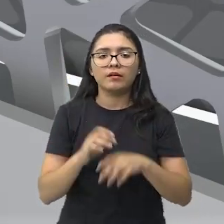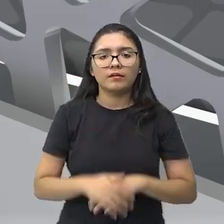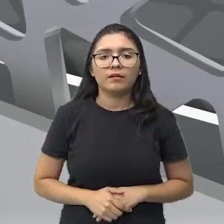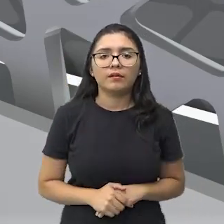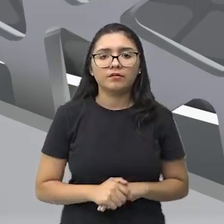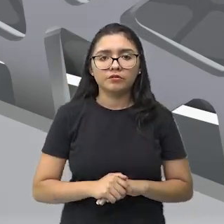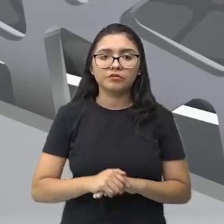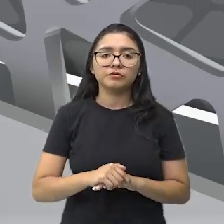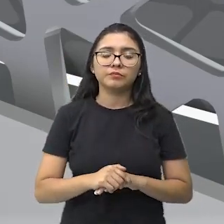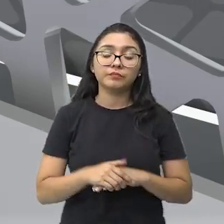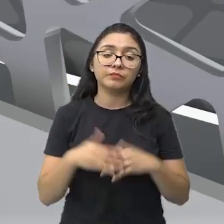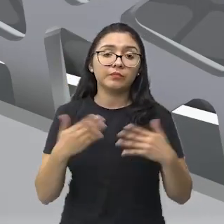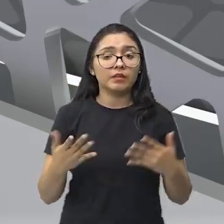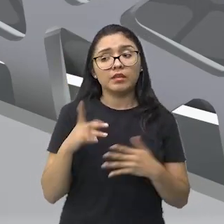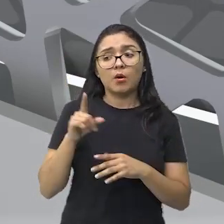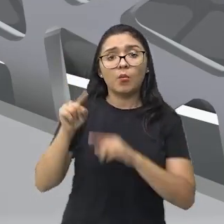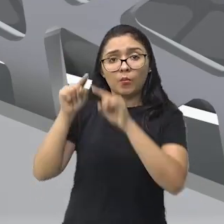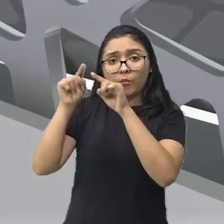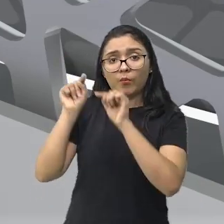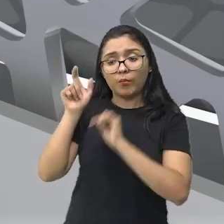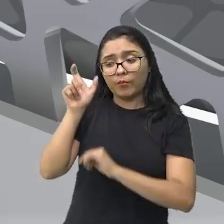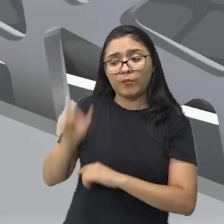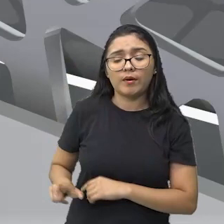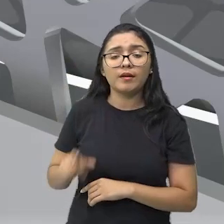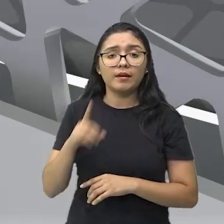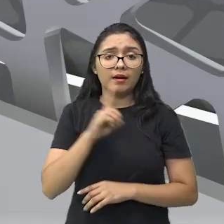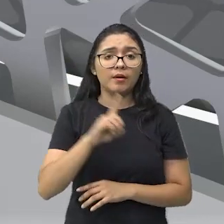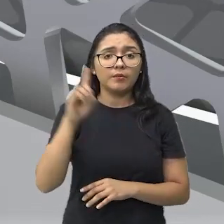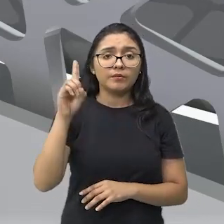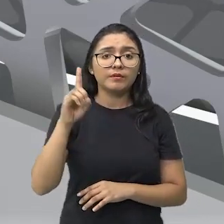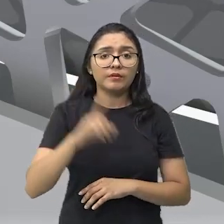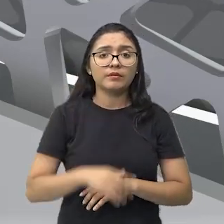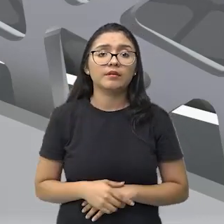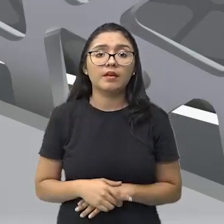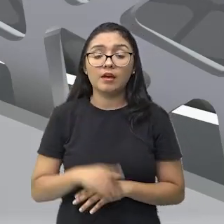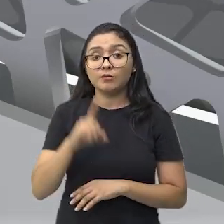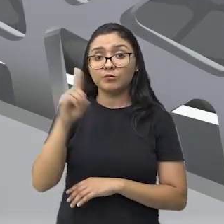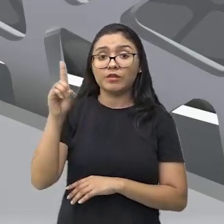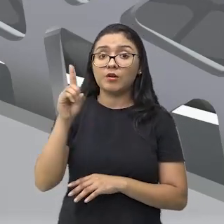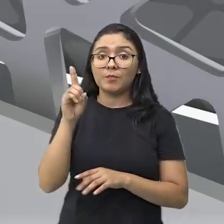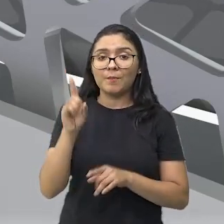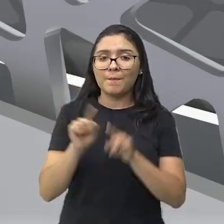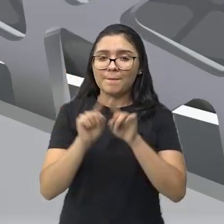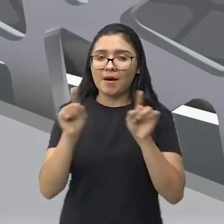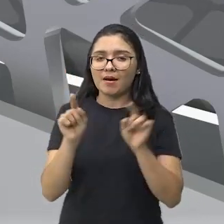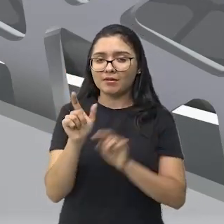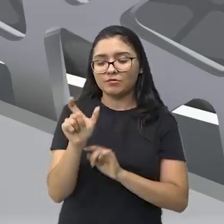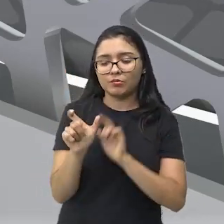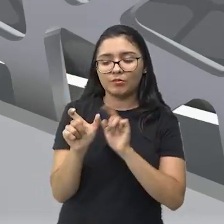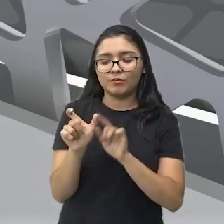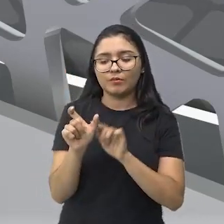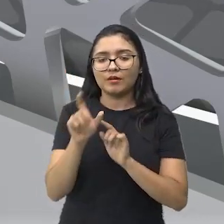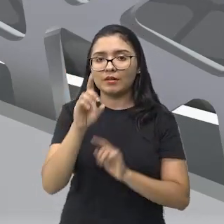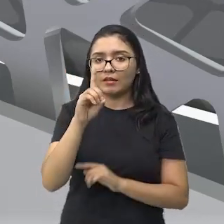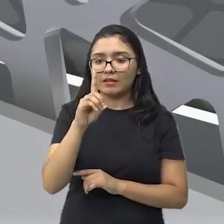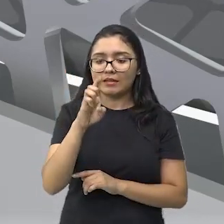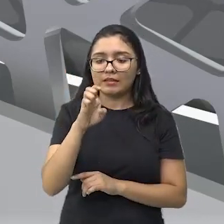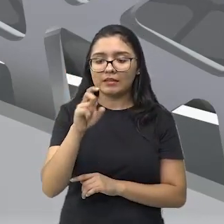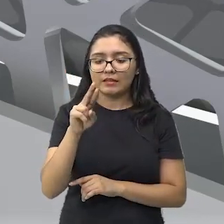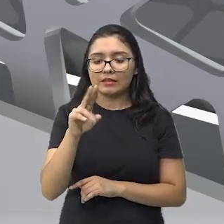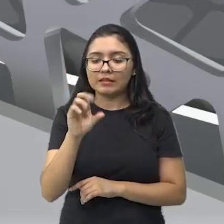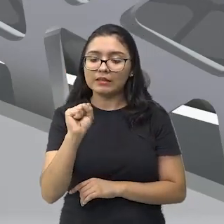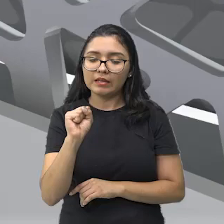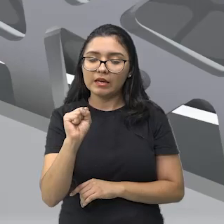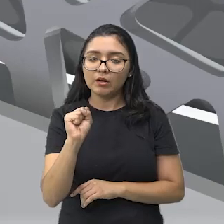também. Então o faraó era um Deus, mas era um Deus escrito com letra minúscula. Tá? O Deus do cristianismo